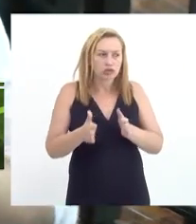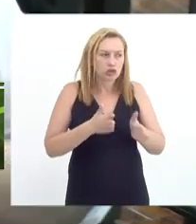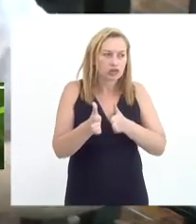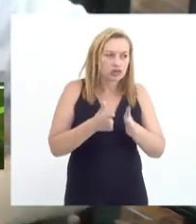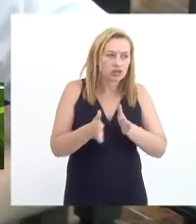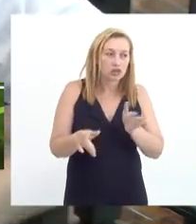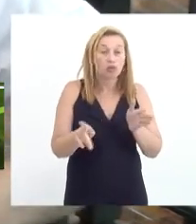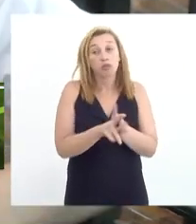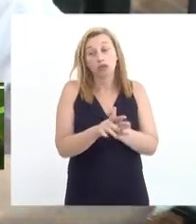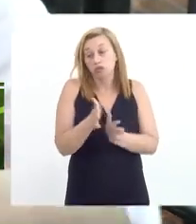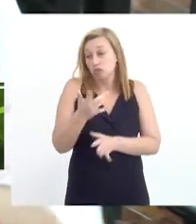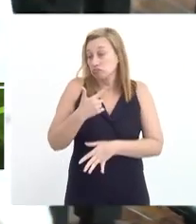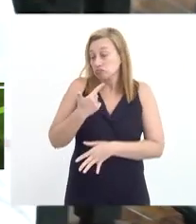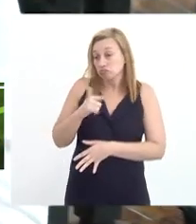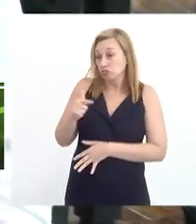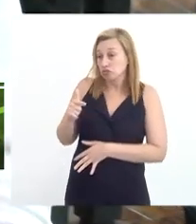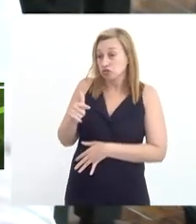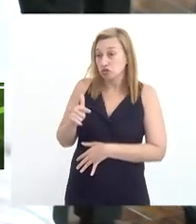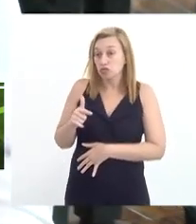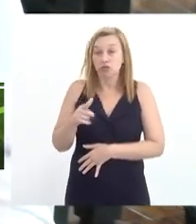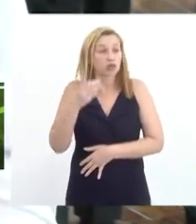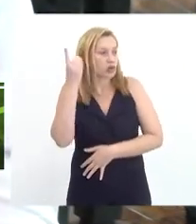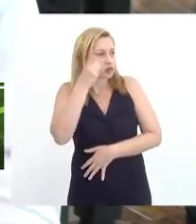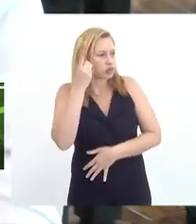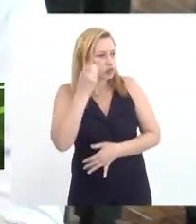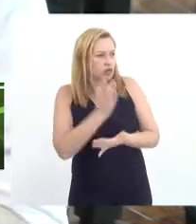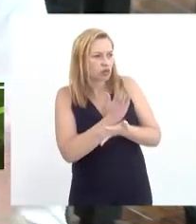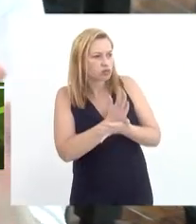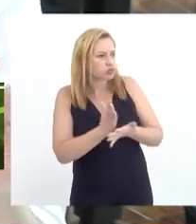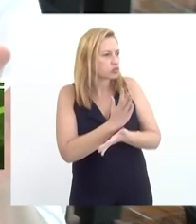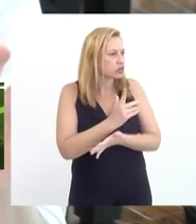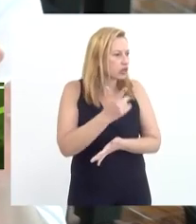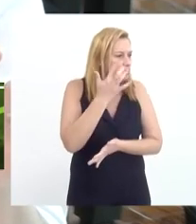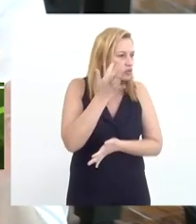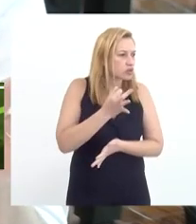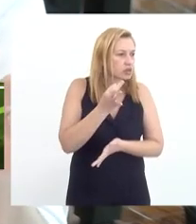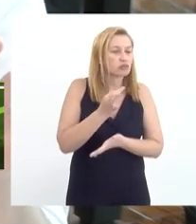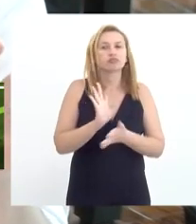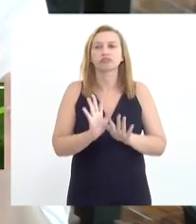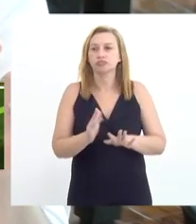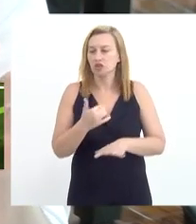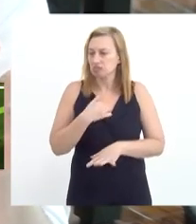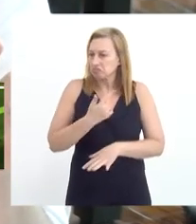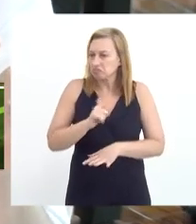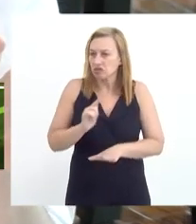pelo menos não tive Não sei se já circulou Para alguns deputados Parece que sim Eu ainda não tive Acesso ao plano